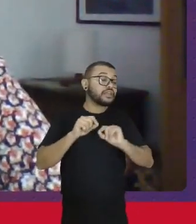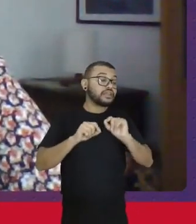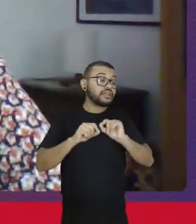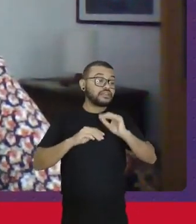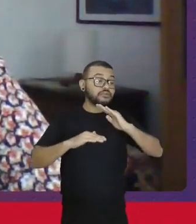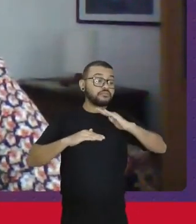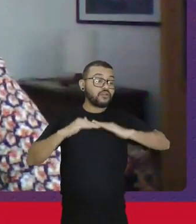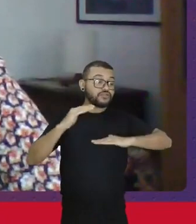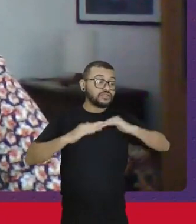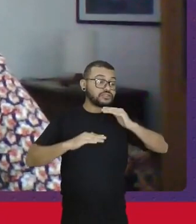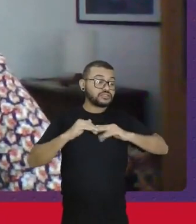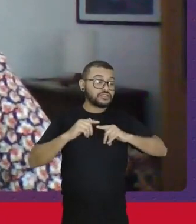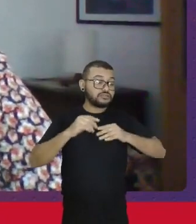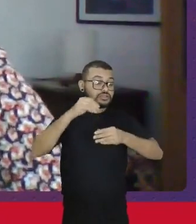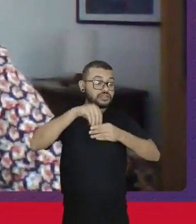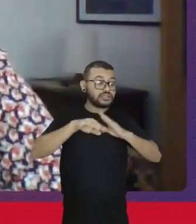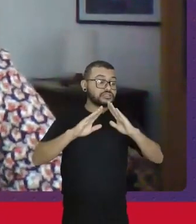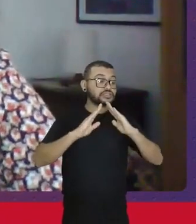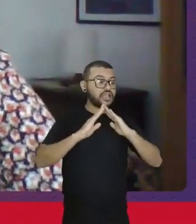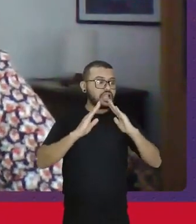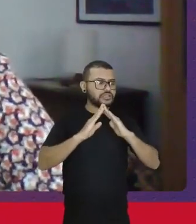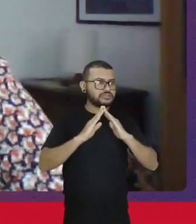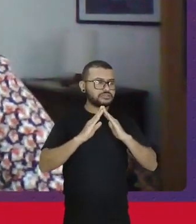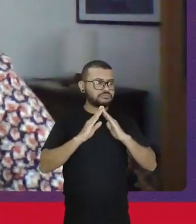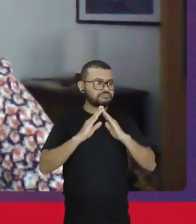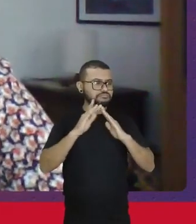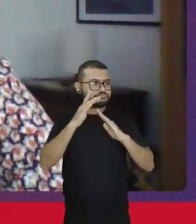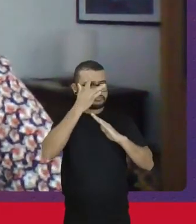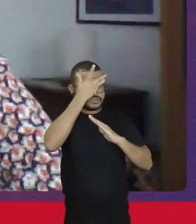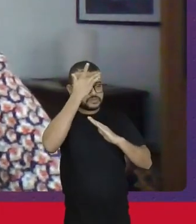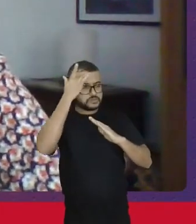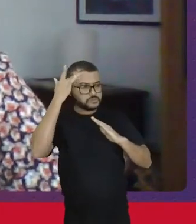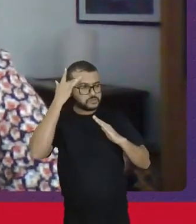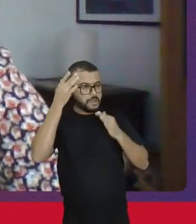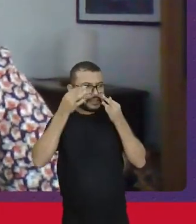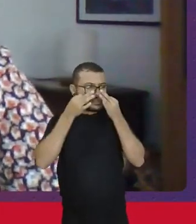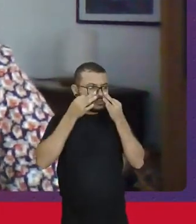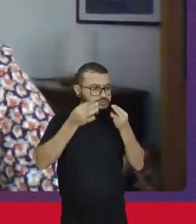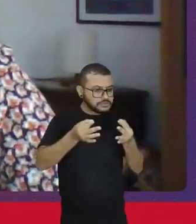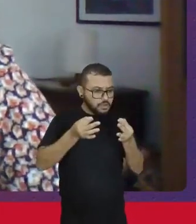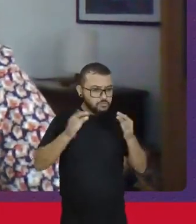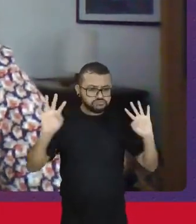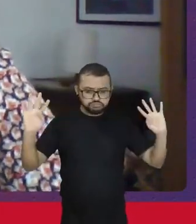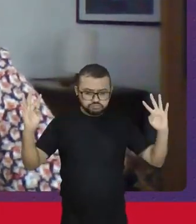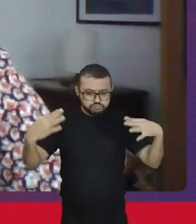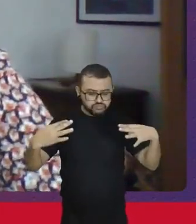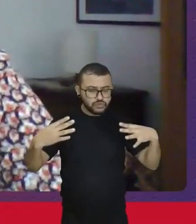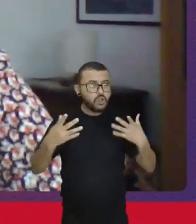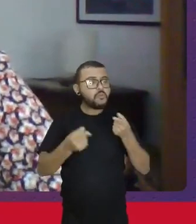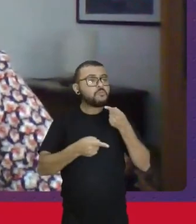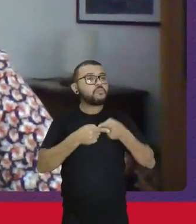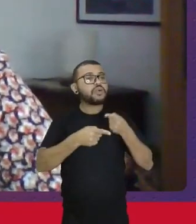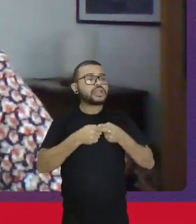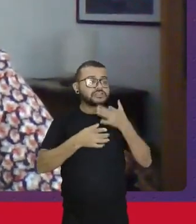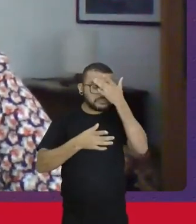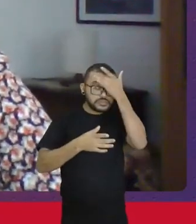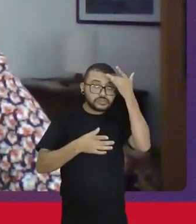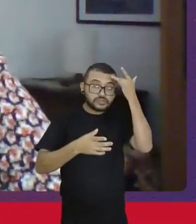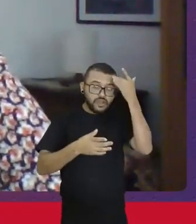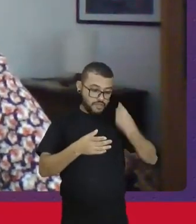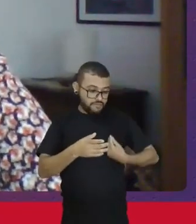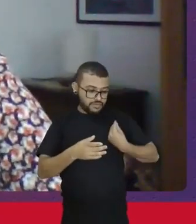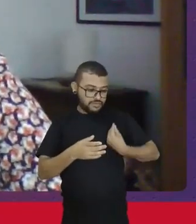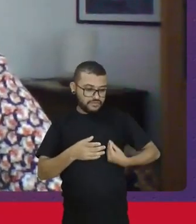que é realizado nas casas, ele chamou a atenção de todo mundo. Por quê? Porque as pessoas que tiveram que viver